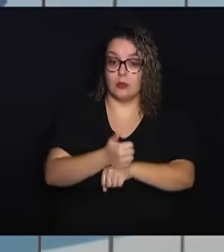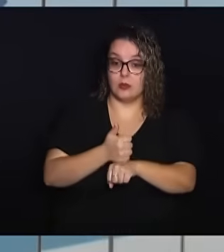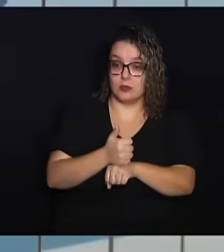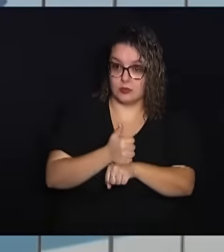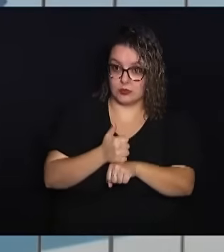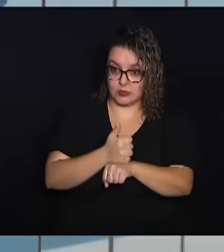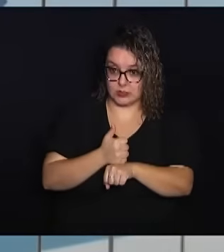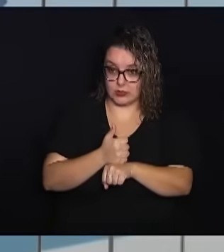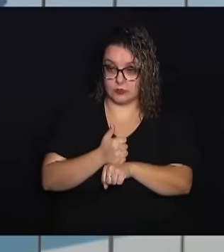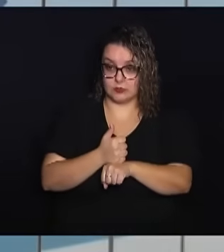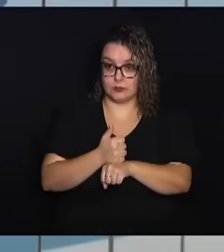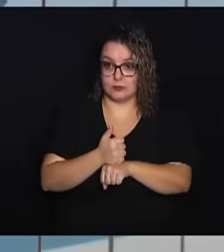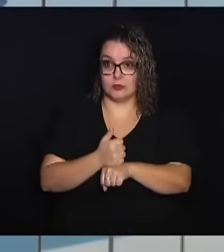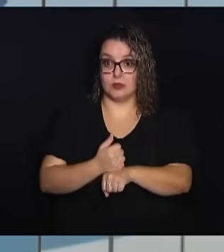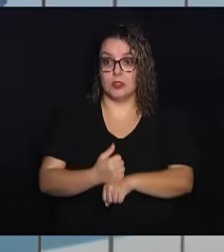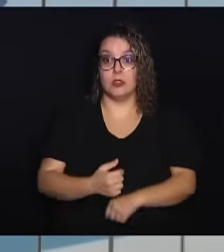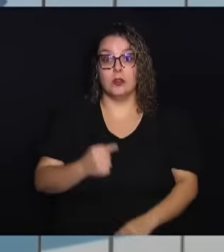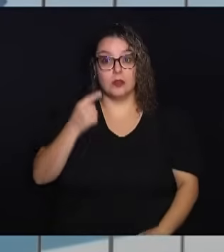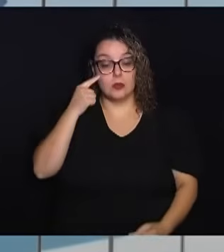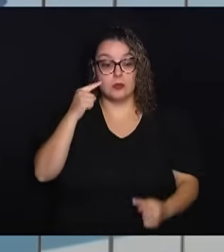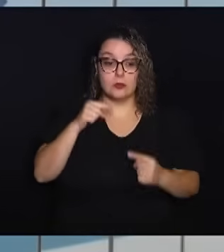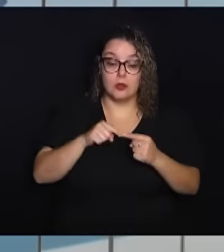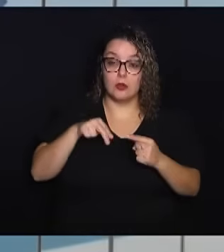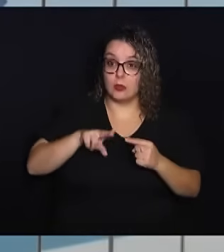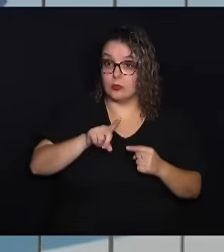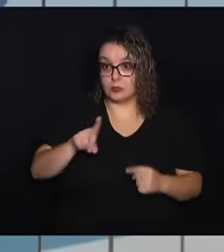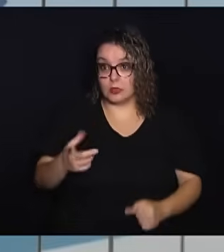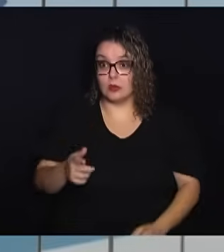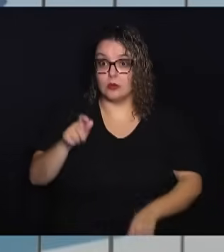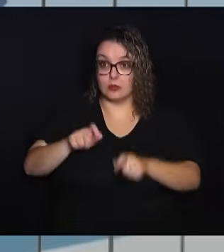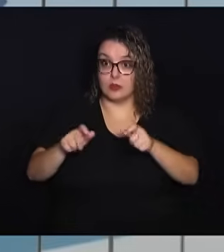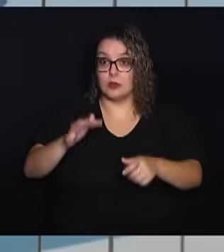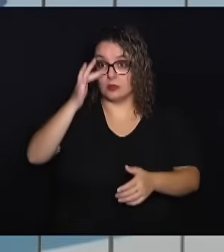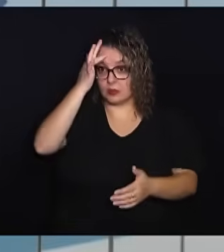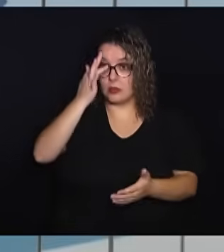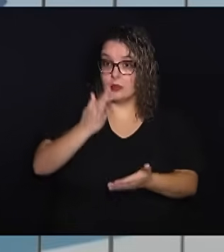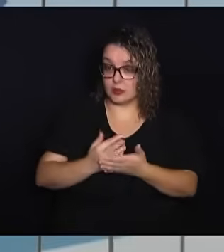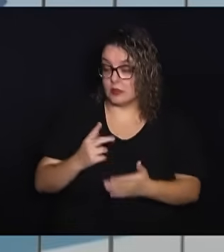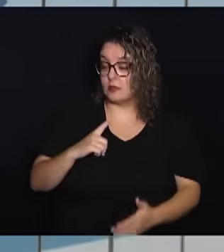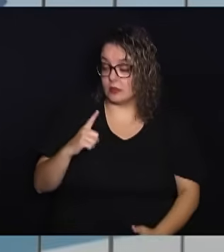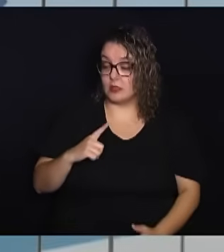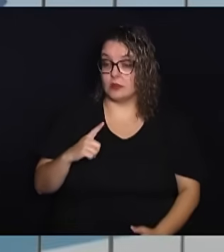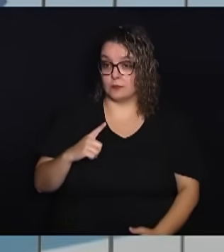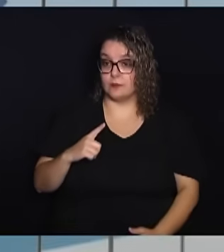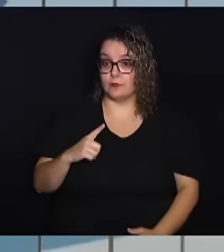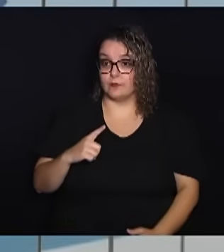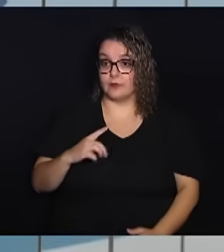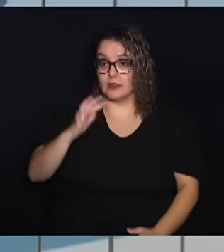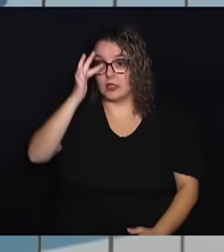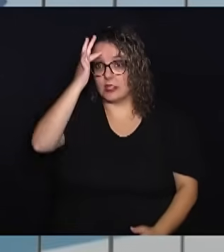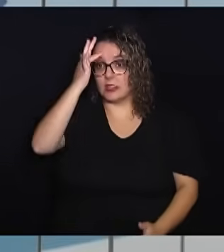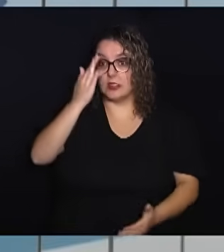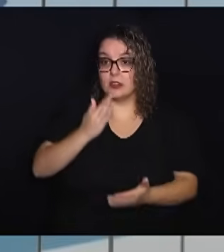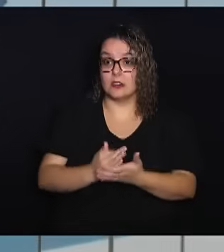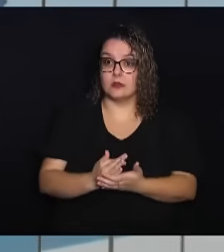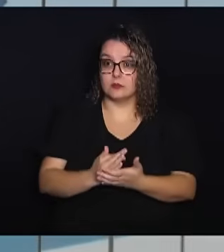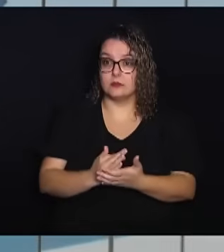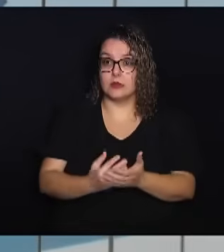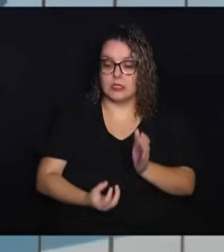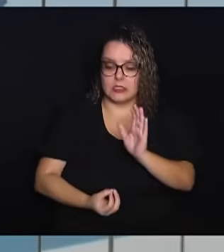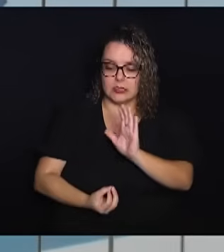profissional, coincidência ou não, são pessoas que têm fé, sabe? E a fé, ela